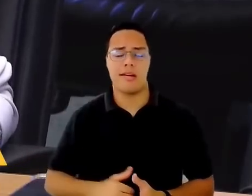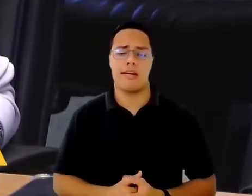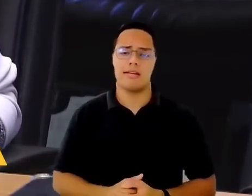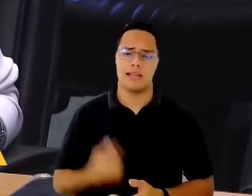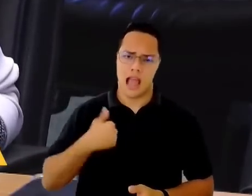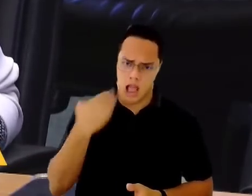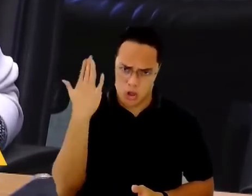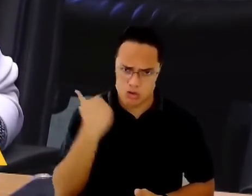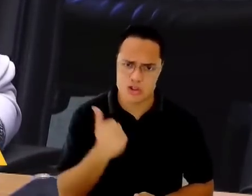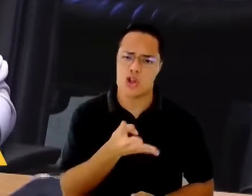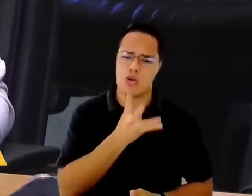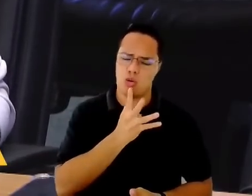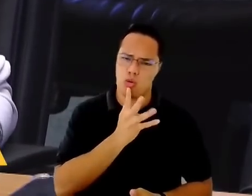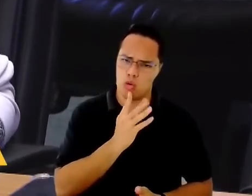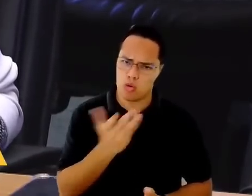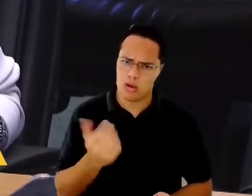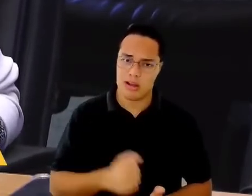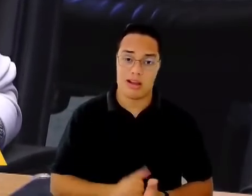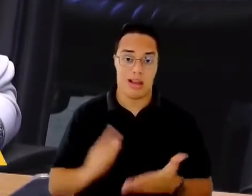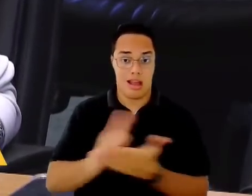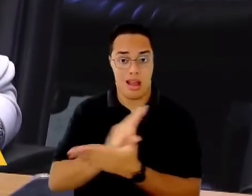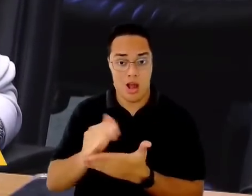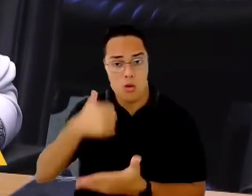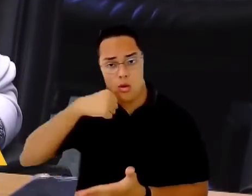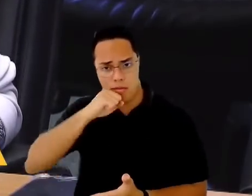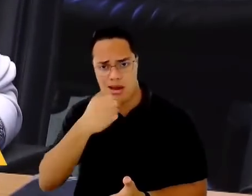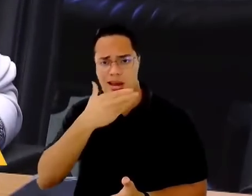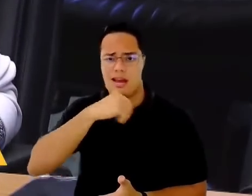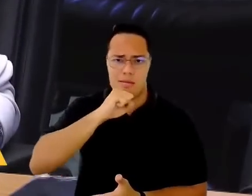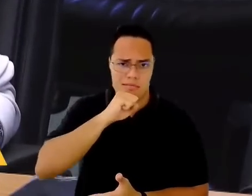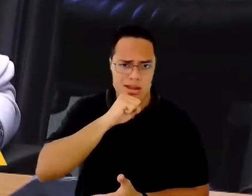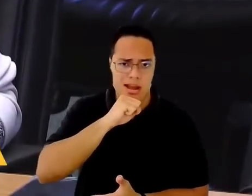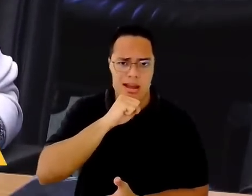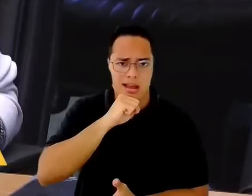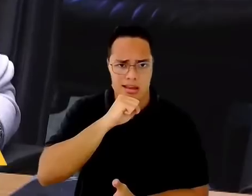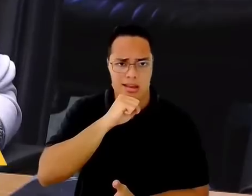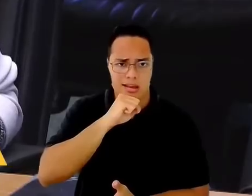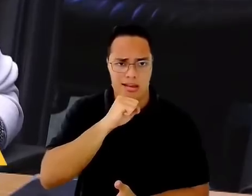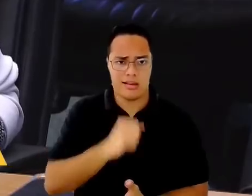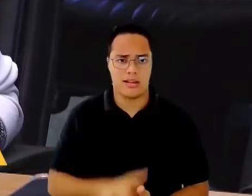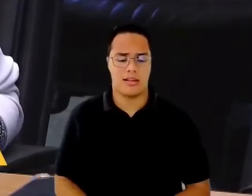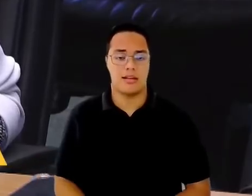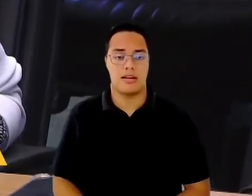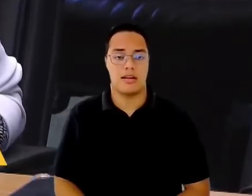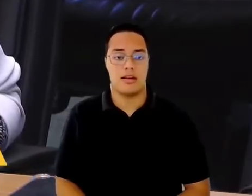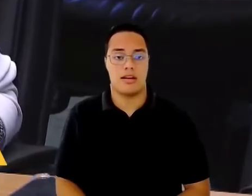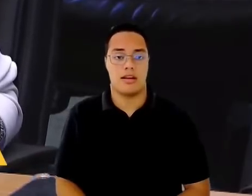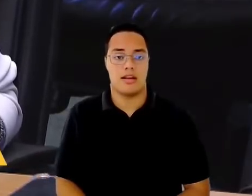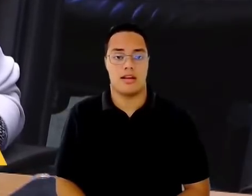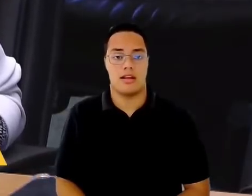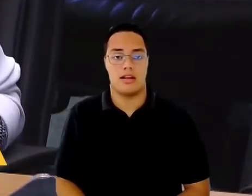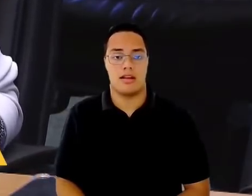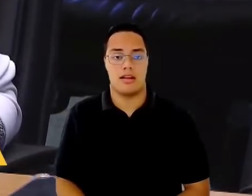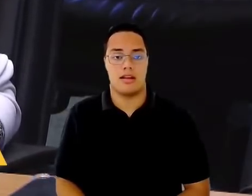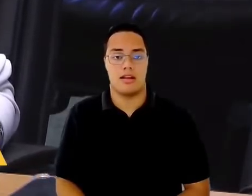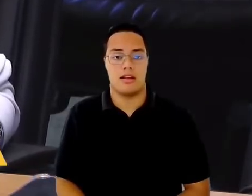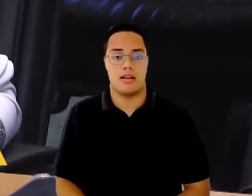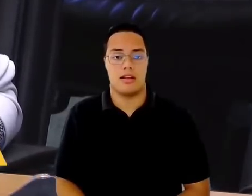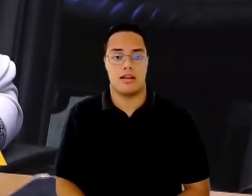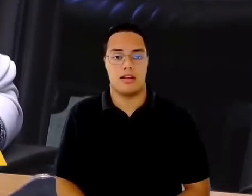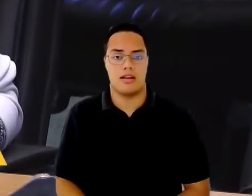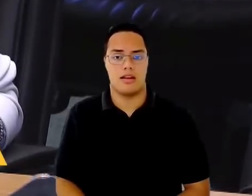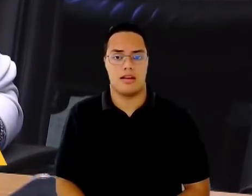existem pais que infelizmente vendem a sua imagem a imagem de uma